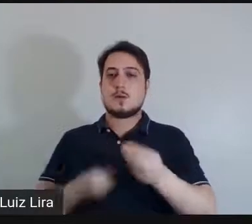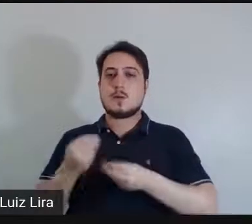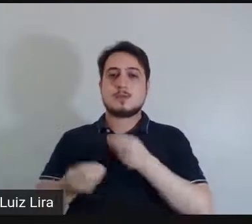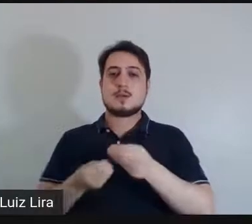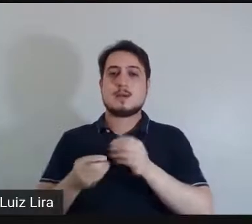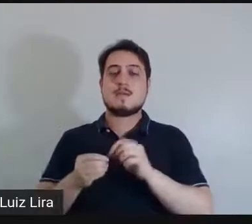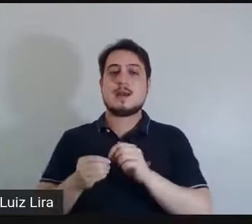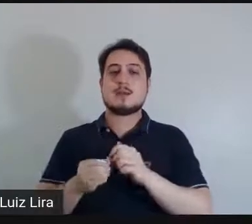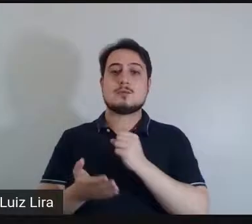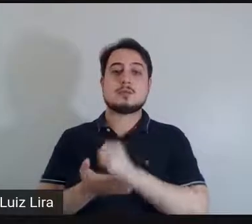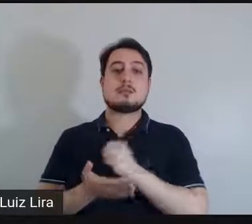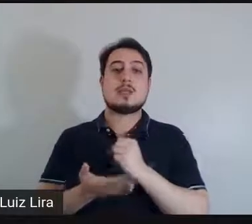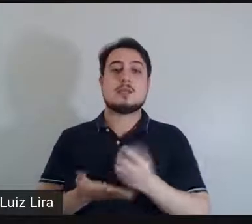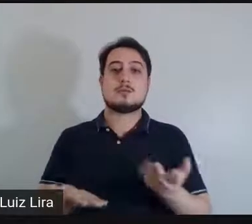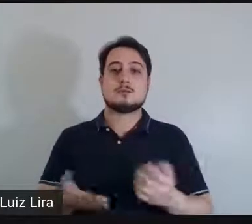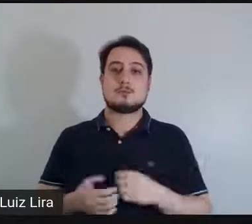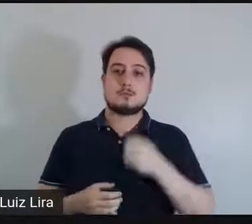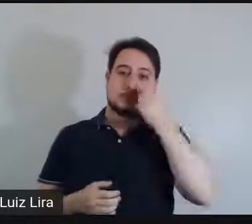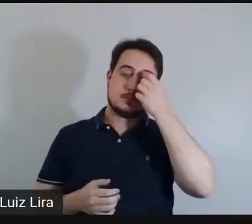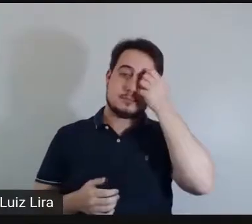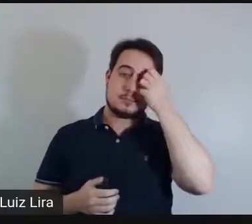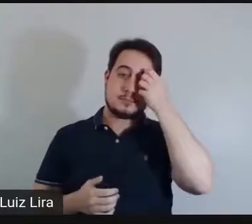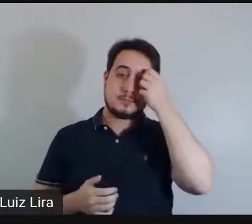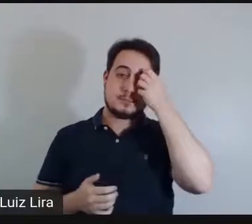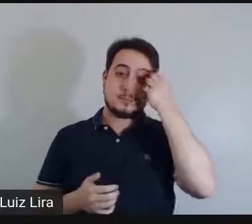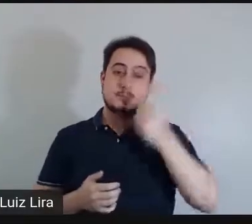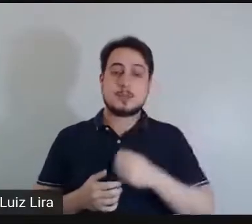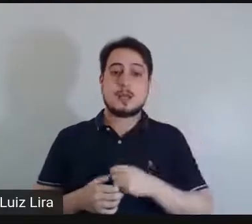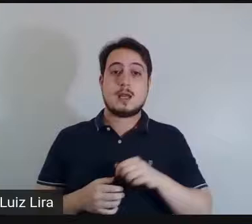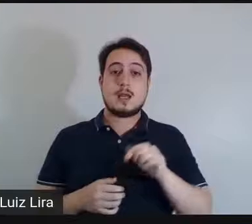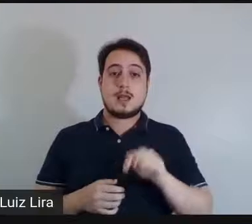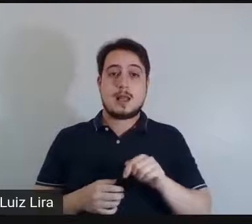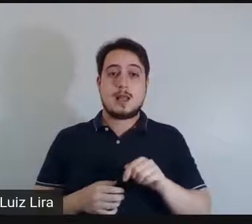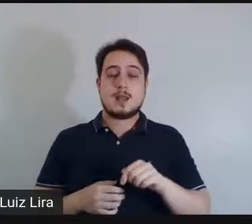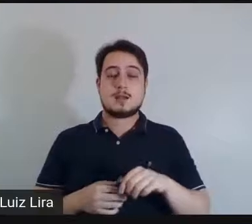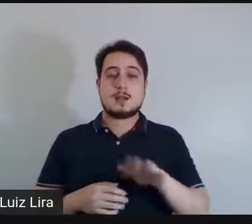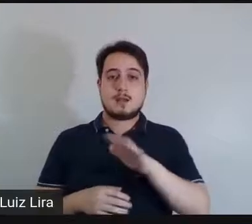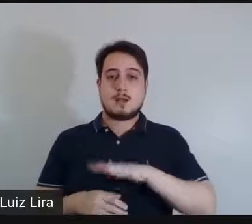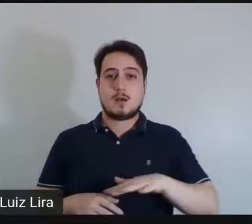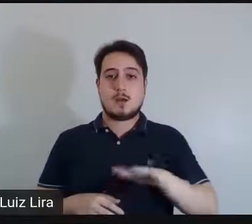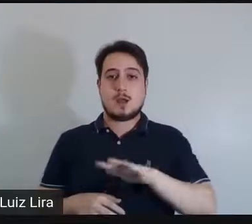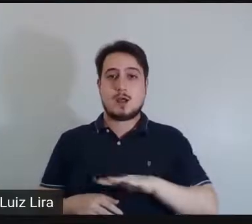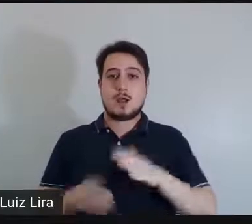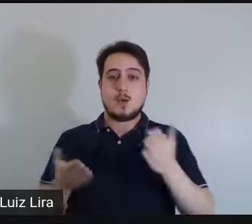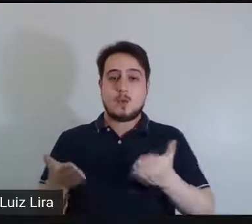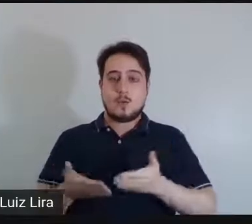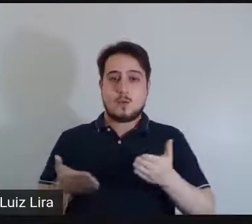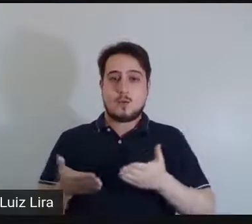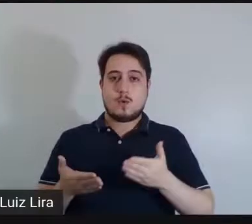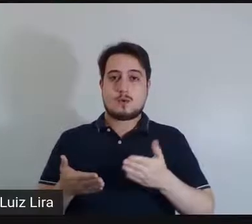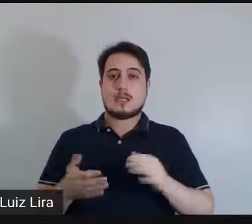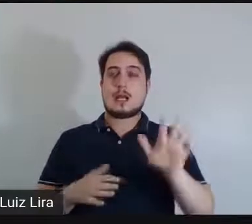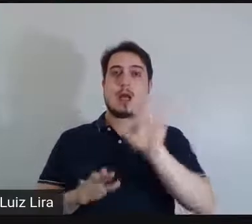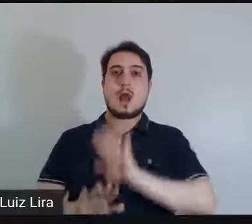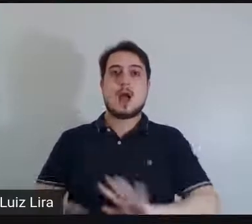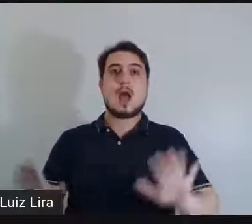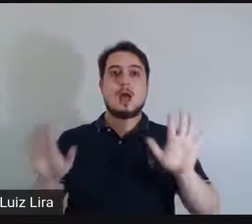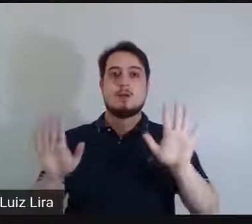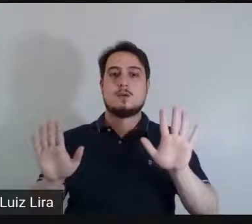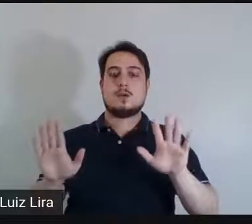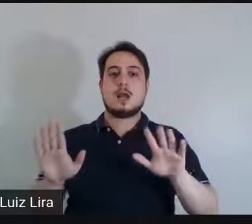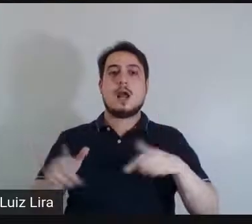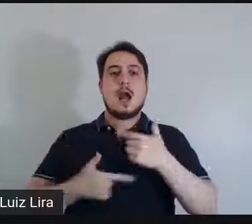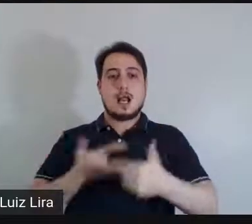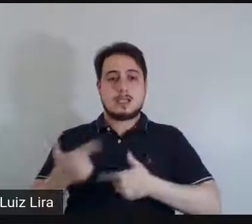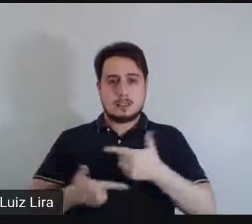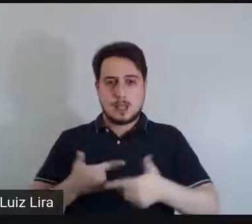contratos? Então, esse cenário, hoje, ele está muito mais claro. Então, as ações de